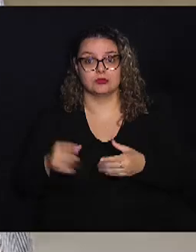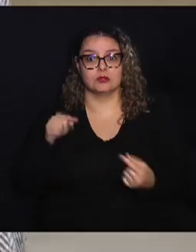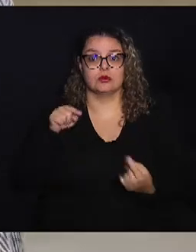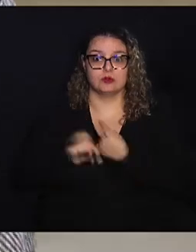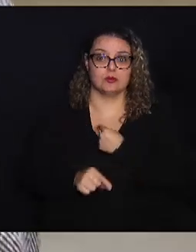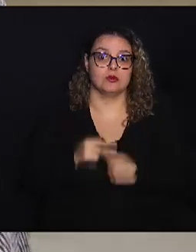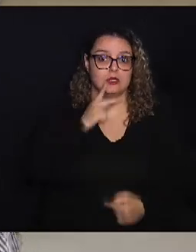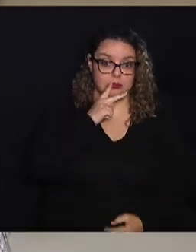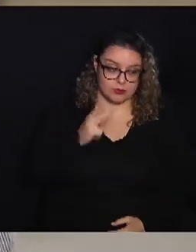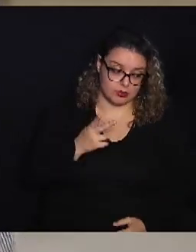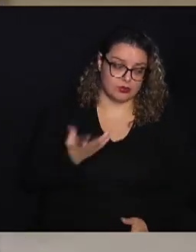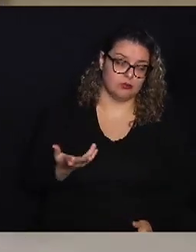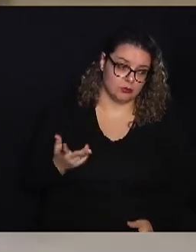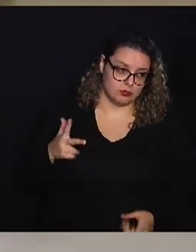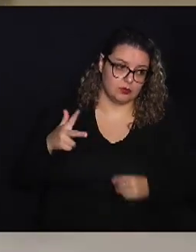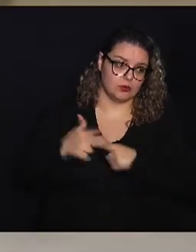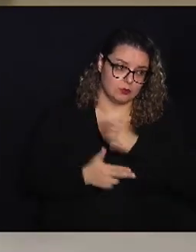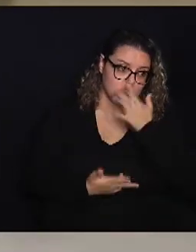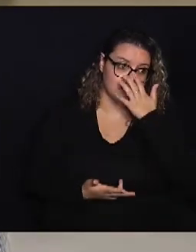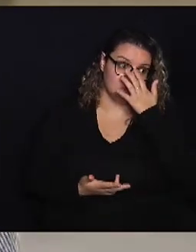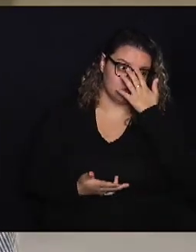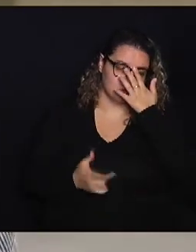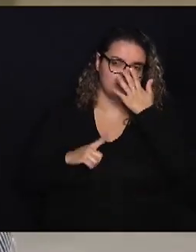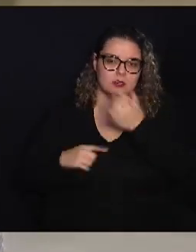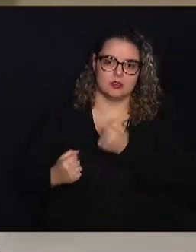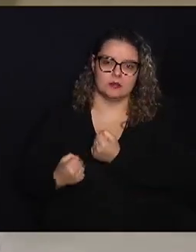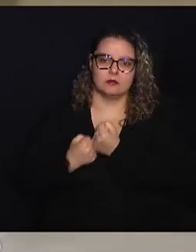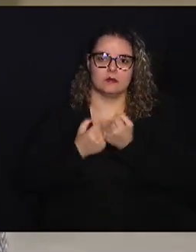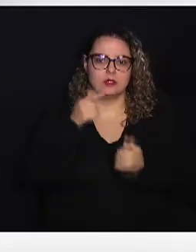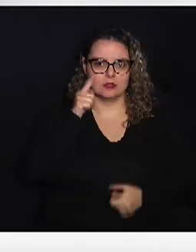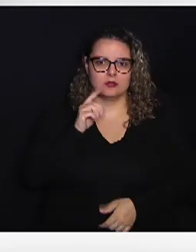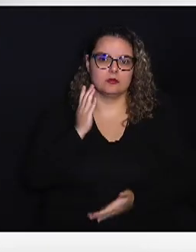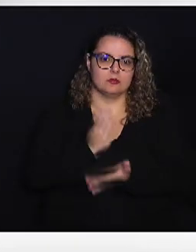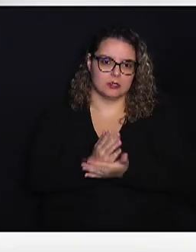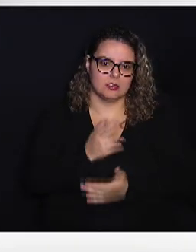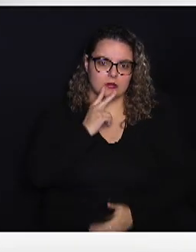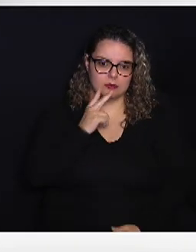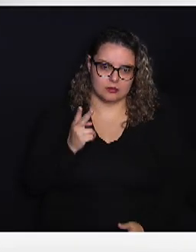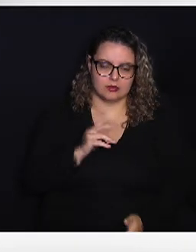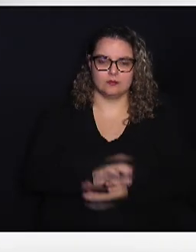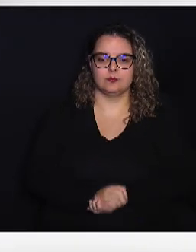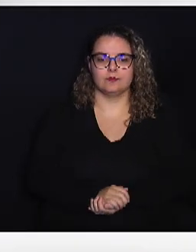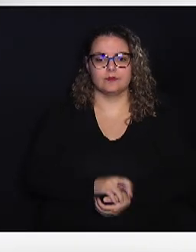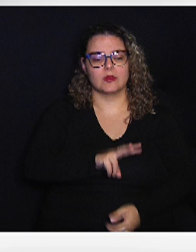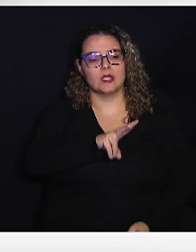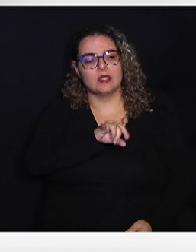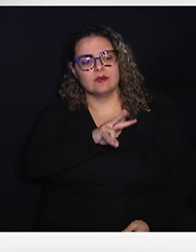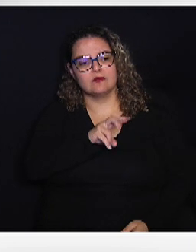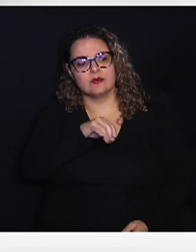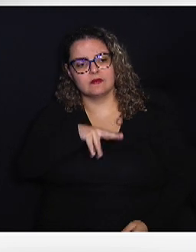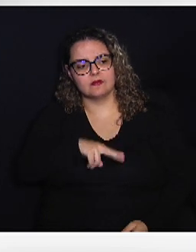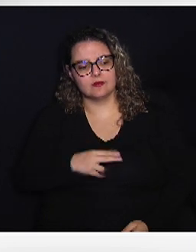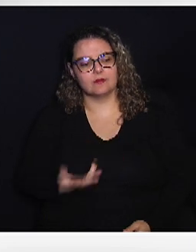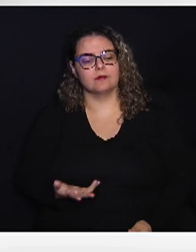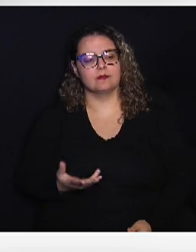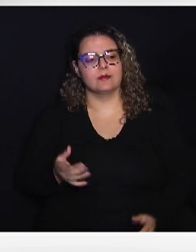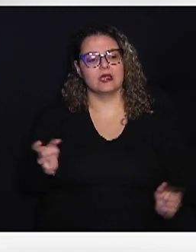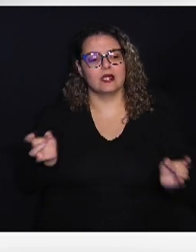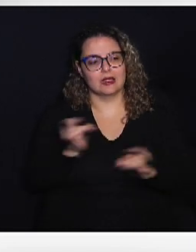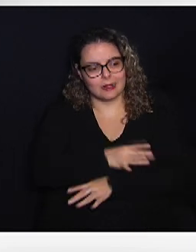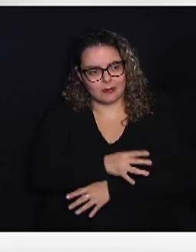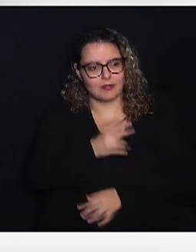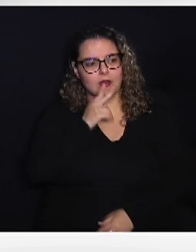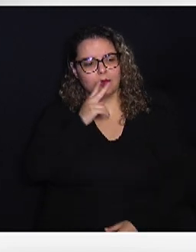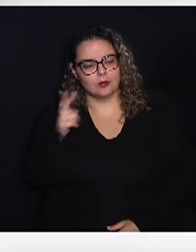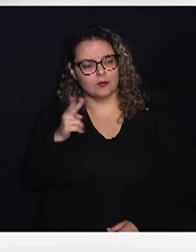para que a pessoa consiga ter um suporte para conseguir parar de fumar. E ô Vivian, para combater ainda mais o tabagismo, a cidade de